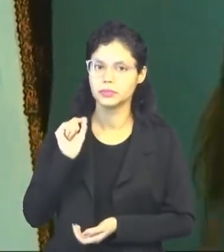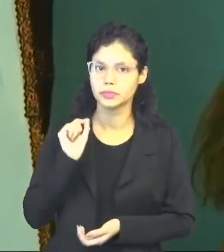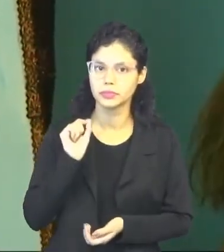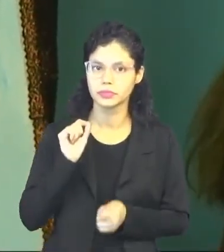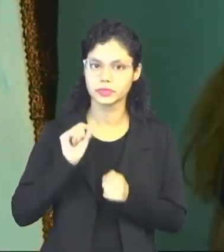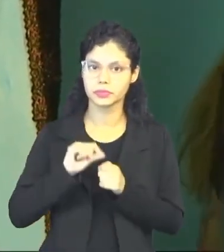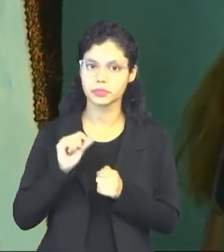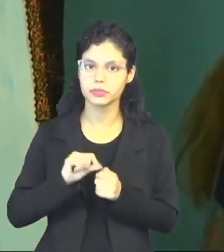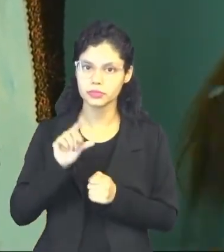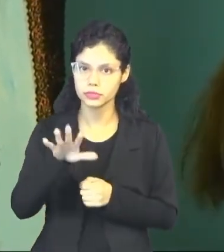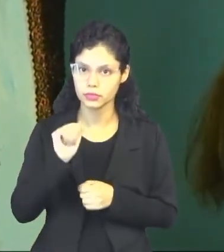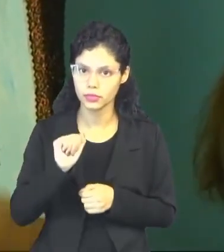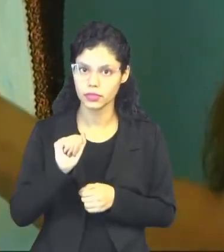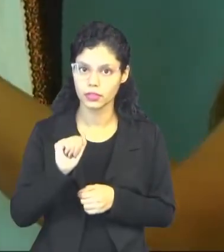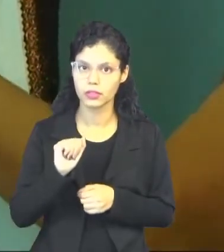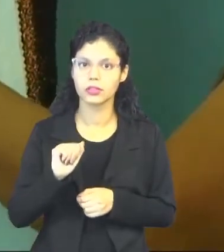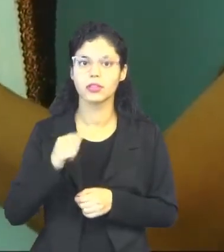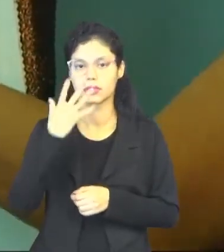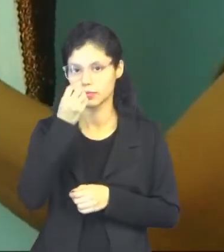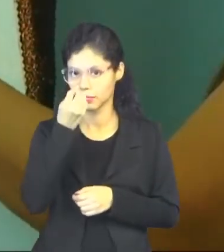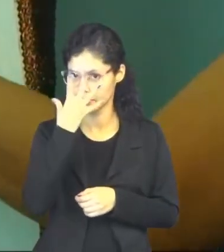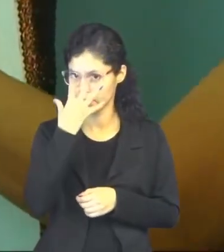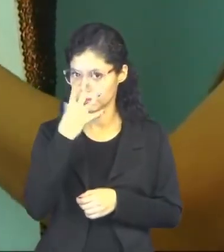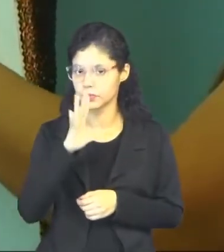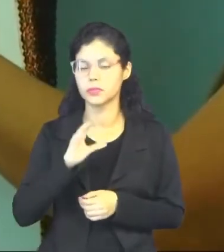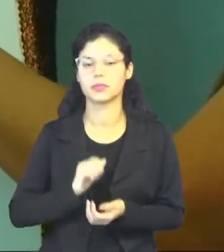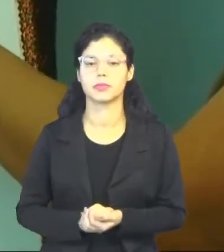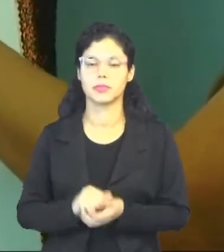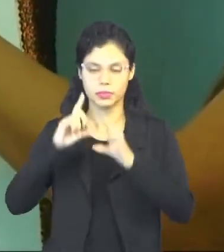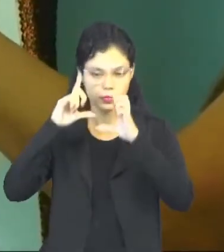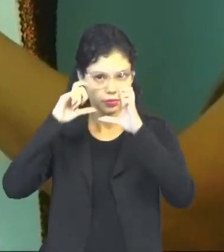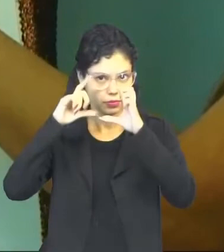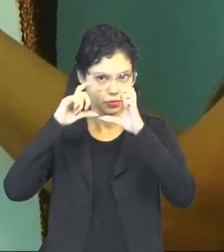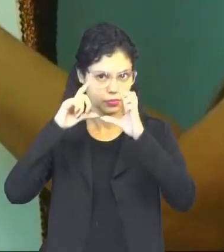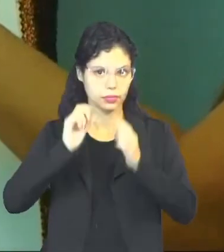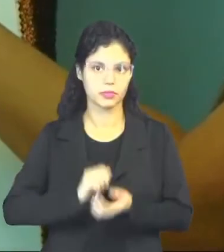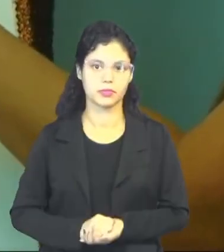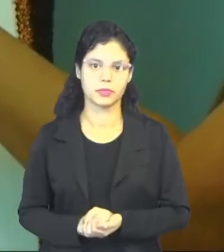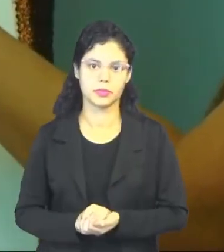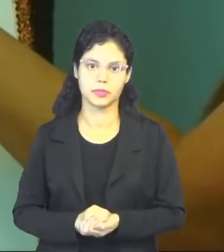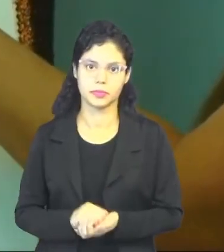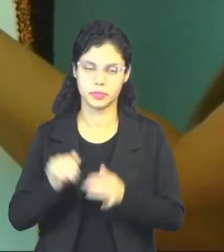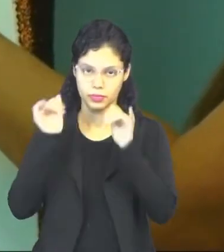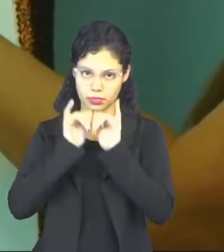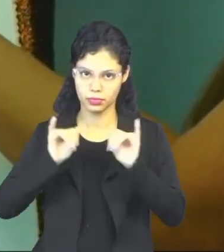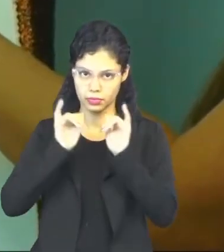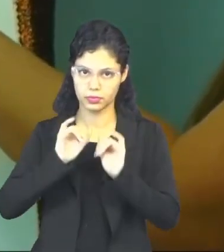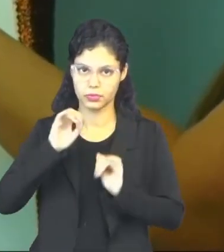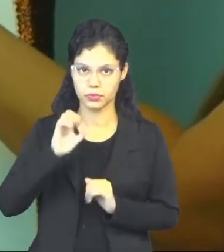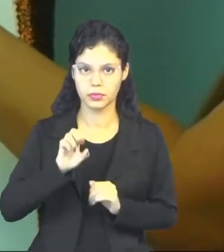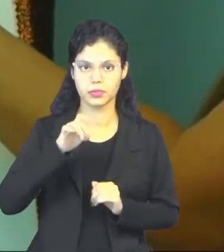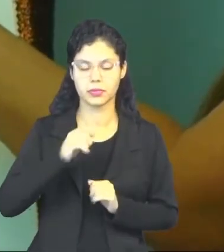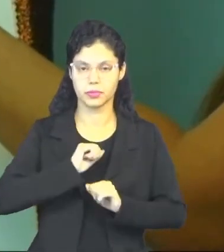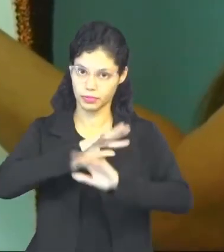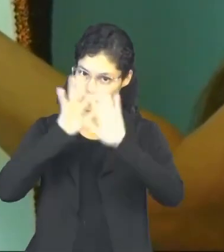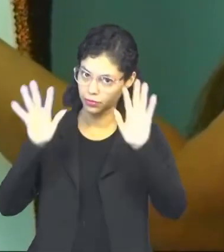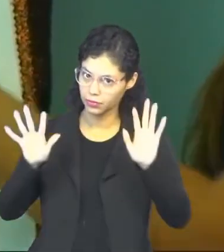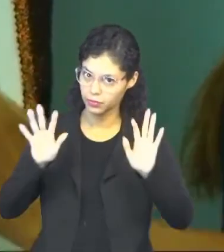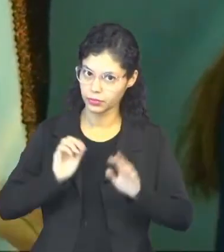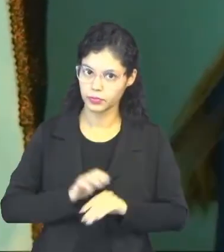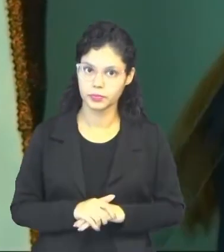Cebolinha foi buscar? Você vai dizer máquina fotográfica. É uma informação explícita, bem clara